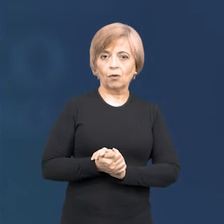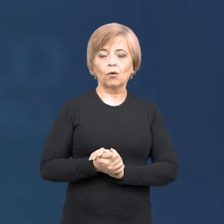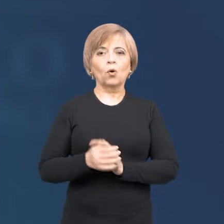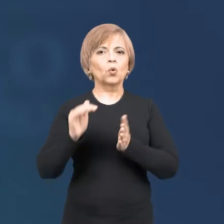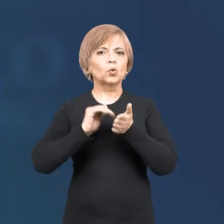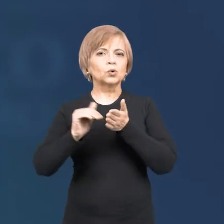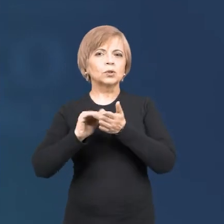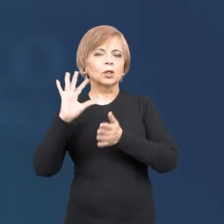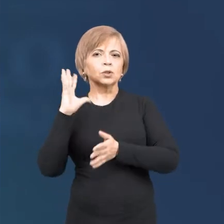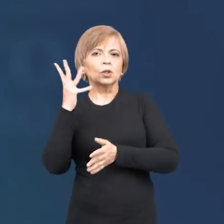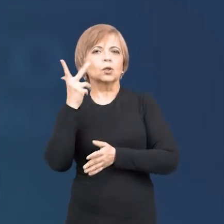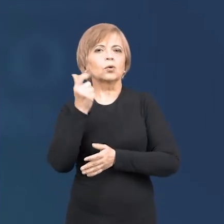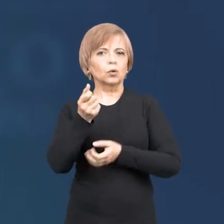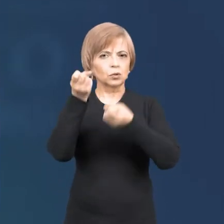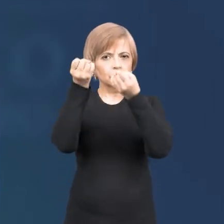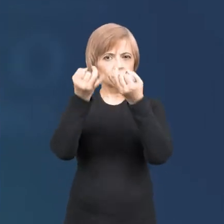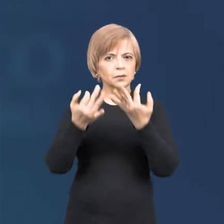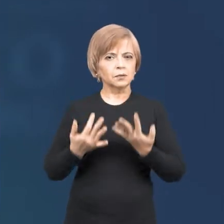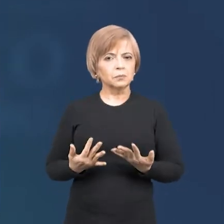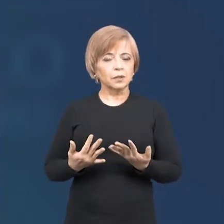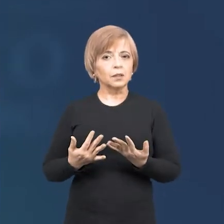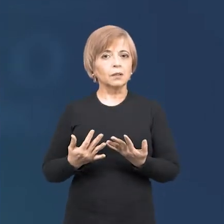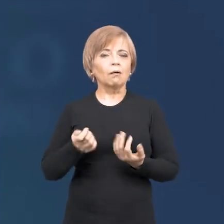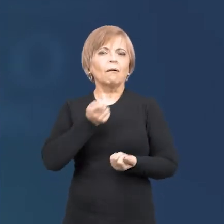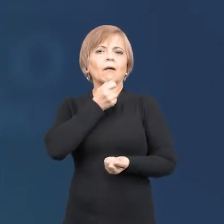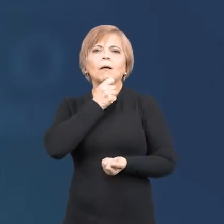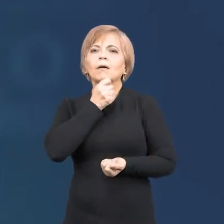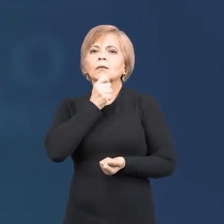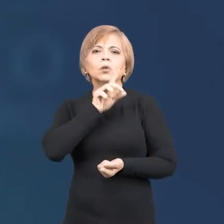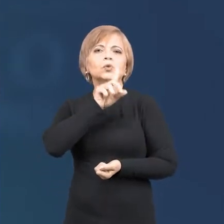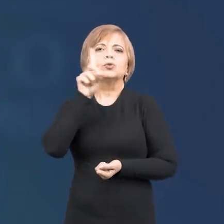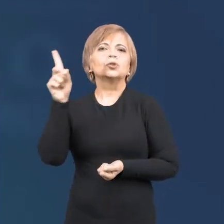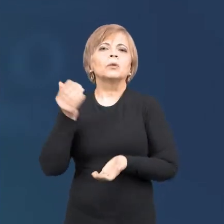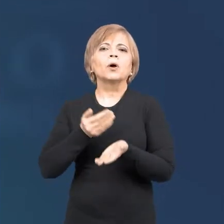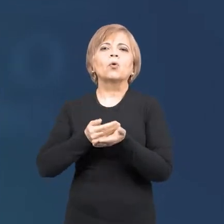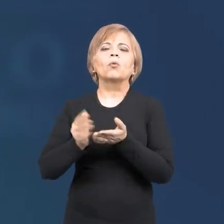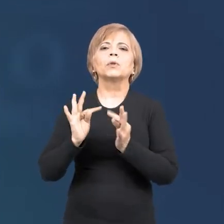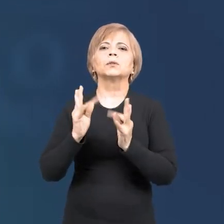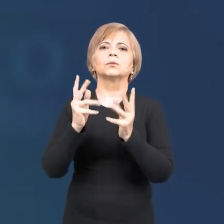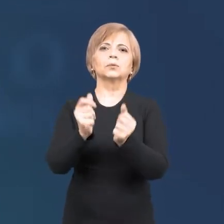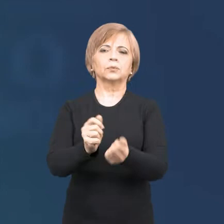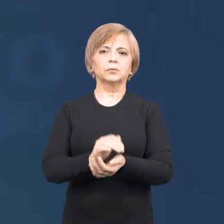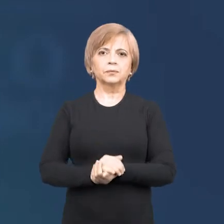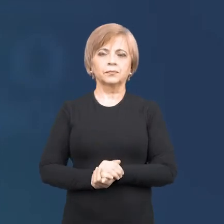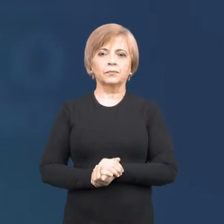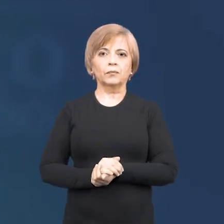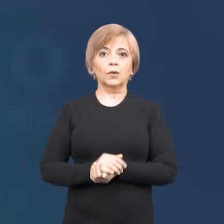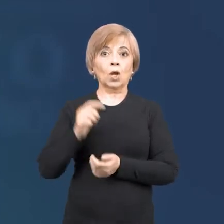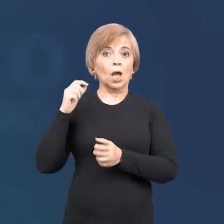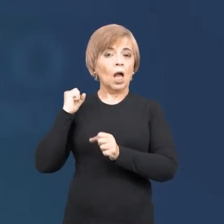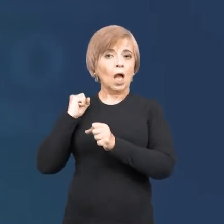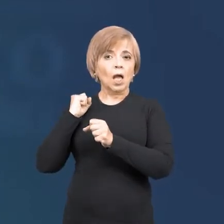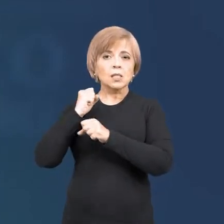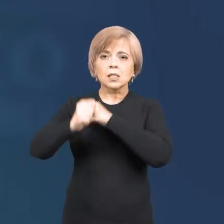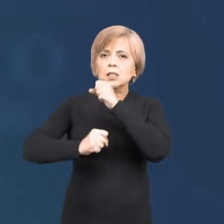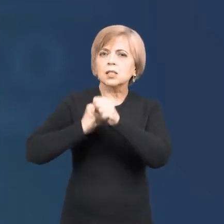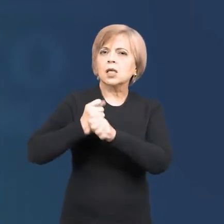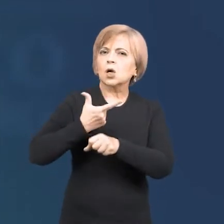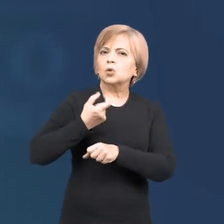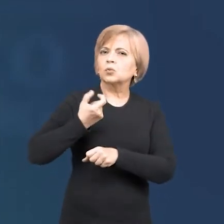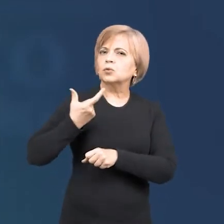secretário-geral Dimitrios Viveiros Gonçalves, ainda não tem data para acontecer. O plano, ele